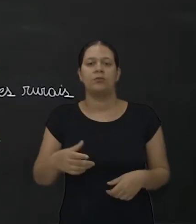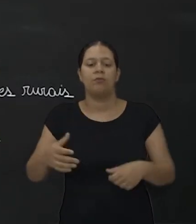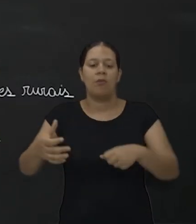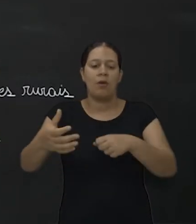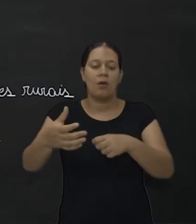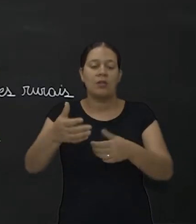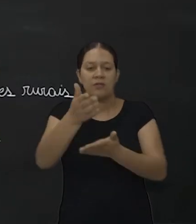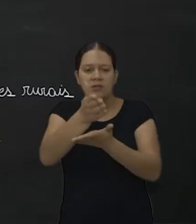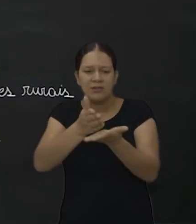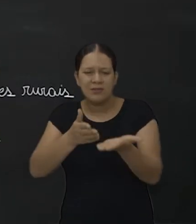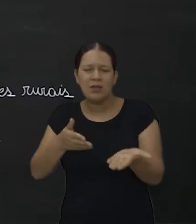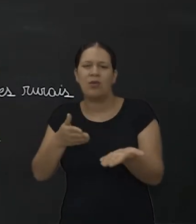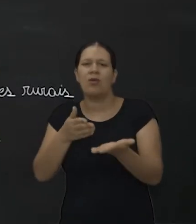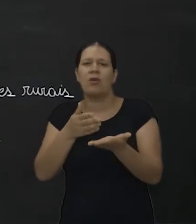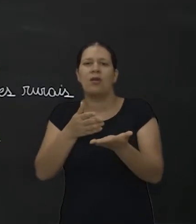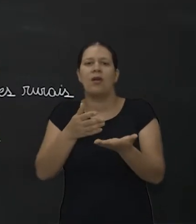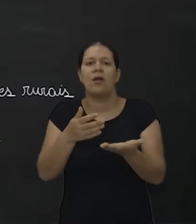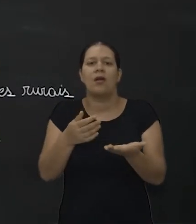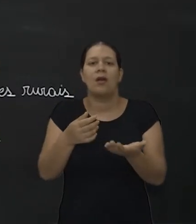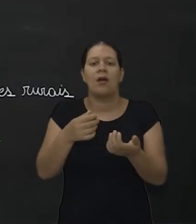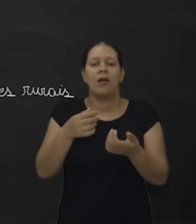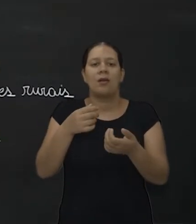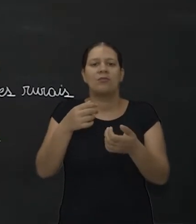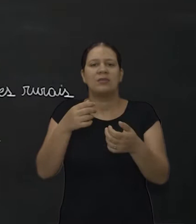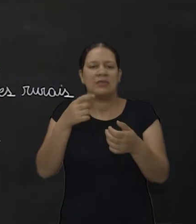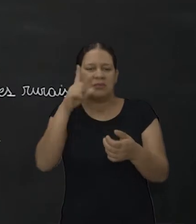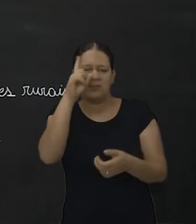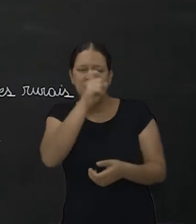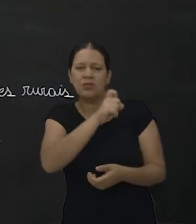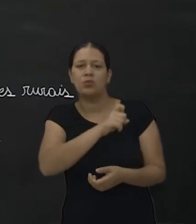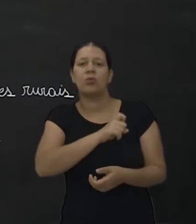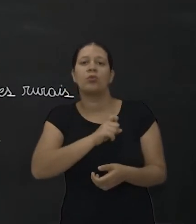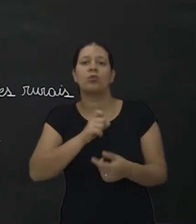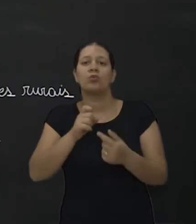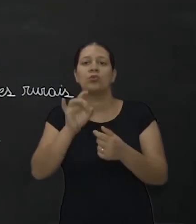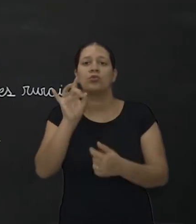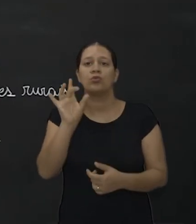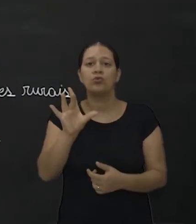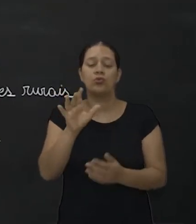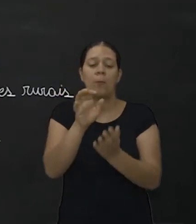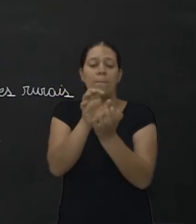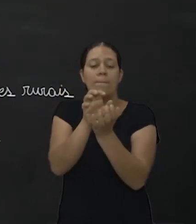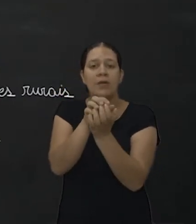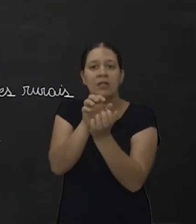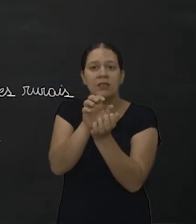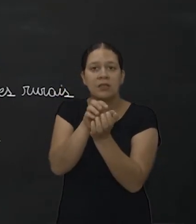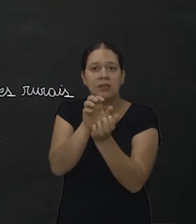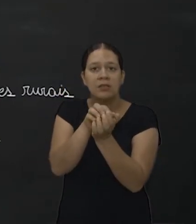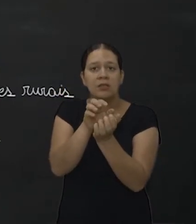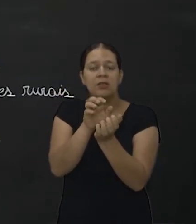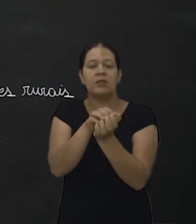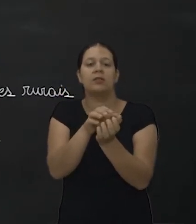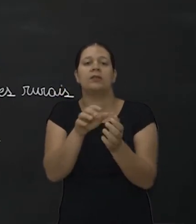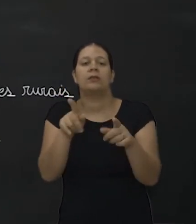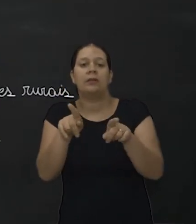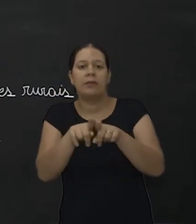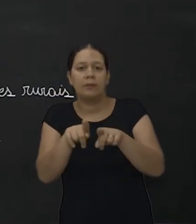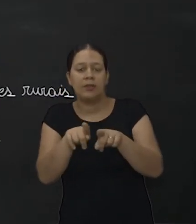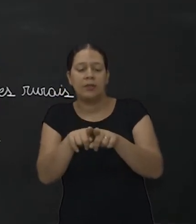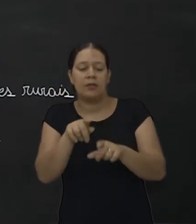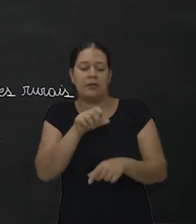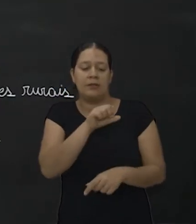enfrentaram muitas dificuldades, tanto que os historiadores normalmente dizem que somente a de Pernambuco e a de São Vicente